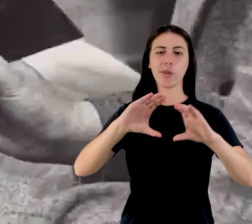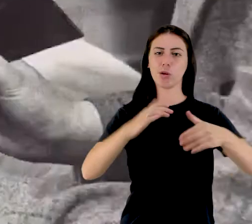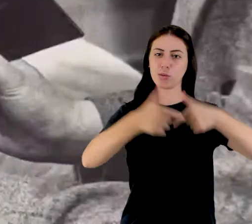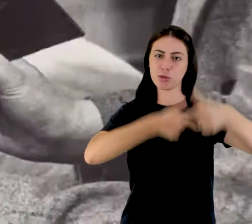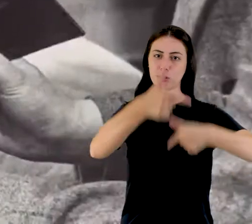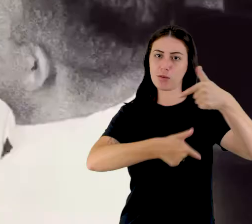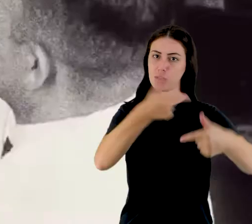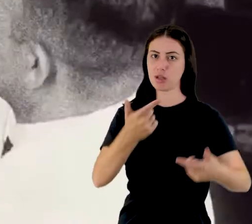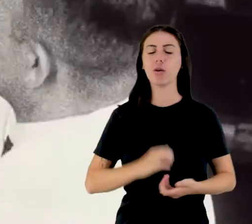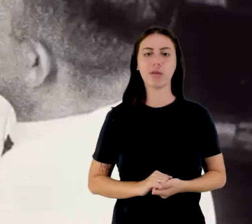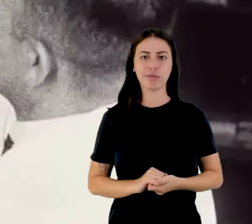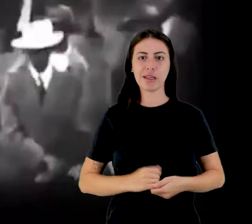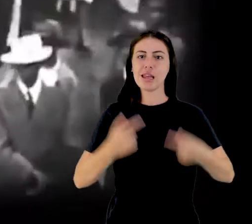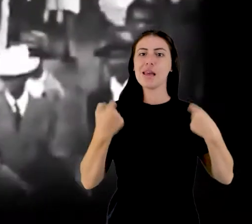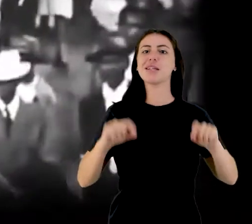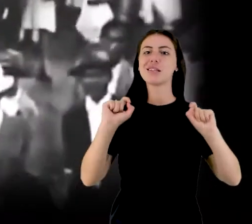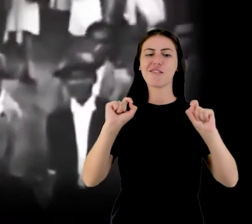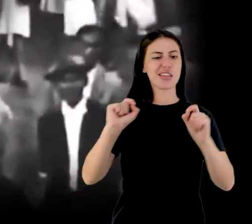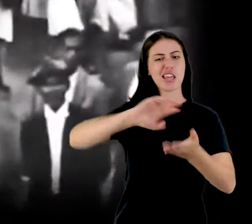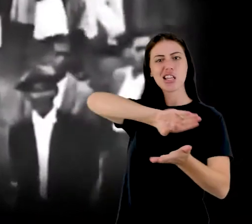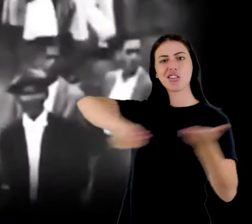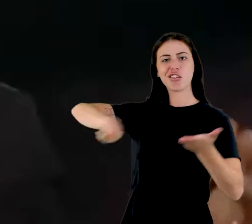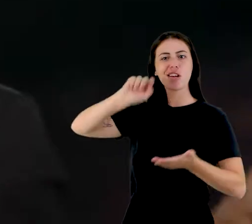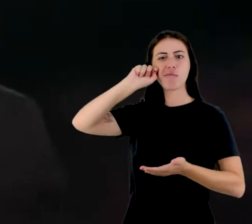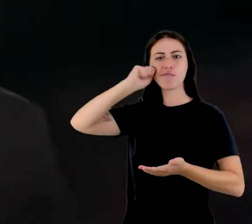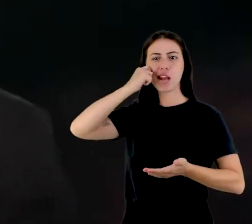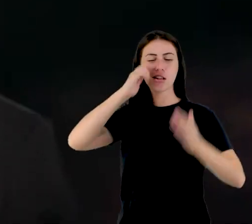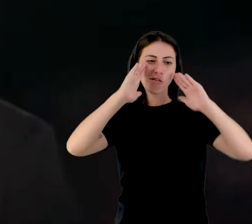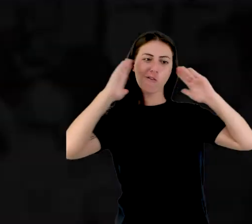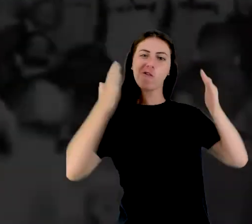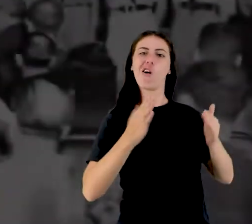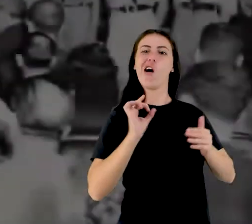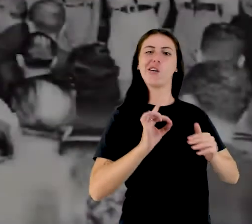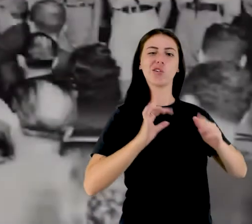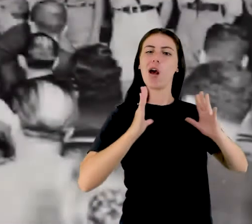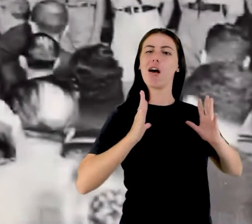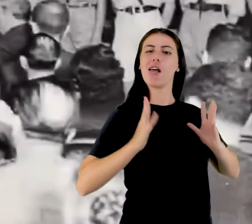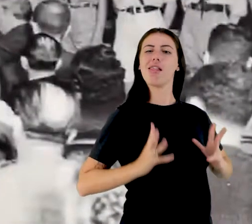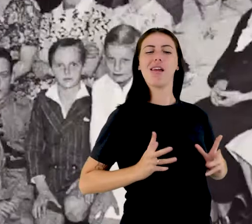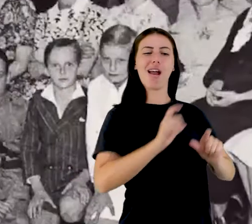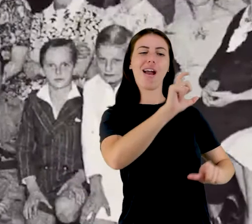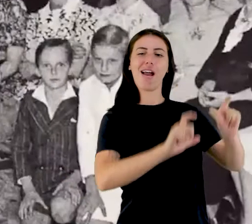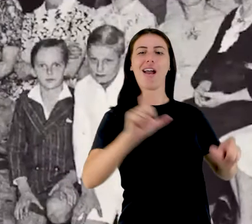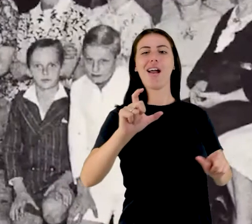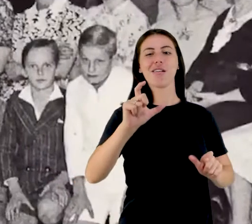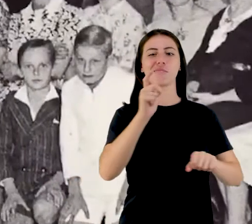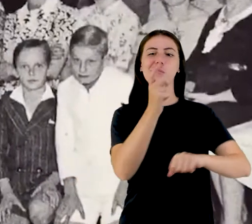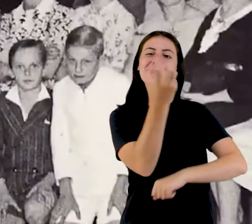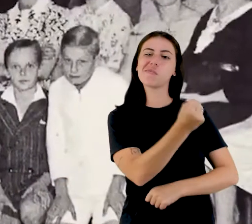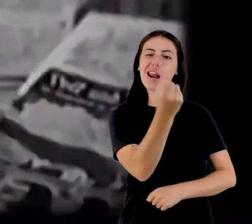da superioridade racial branca floresciam. Precisava higienizar o povo brasileiro. A sociedade era essa